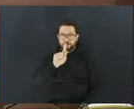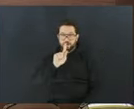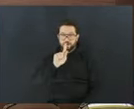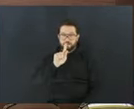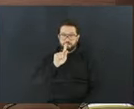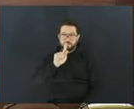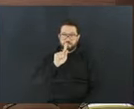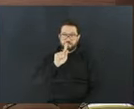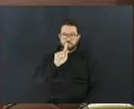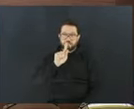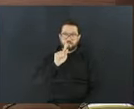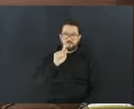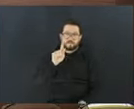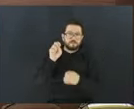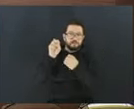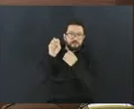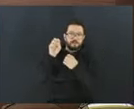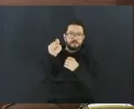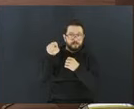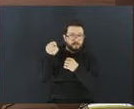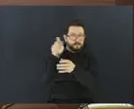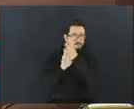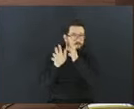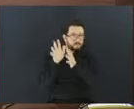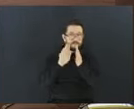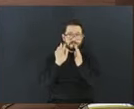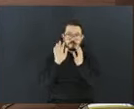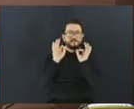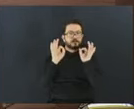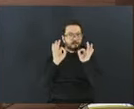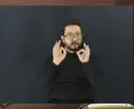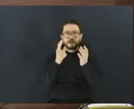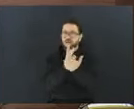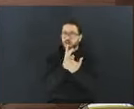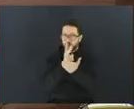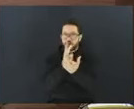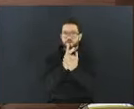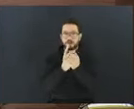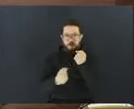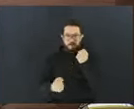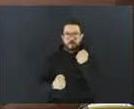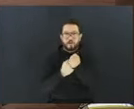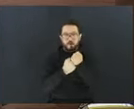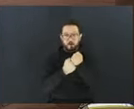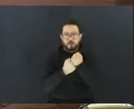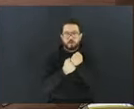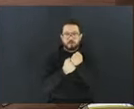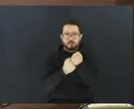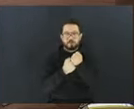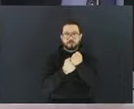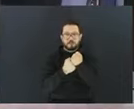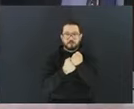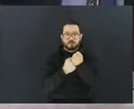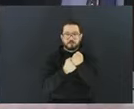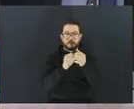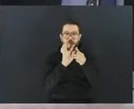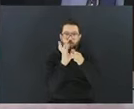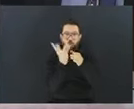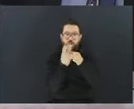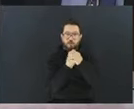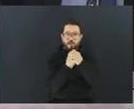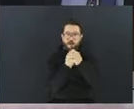repassou, nós apoiamos e incentivamos que realmente seja cada vez mais fortalecido, porque